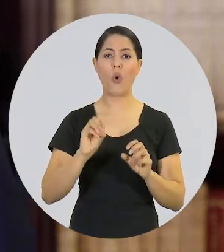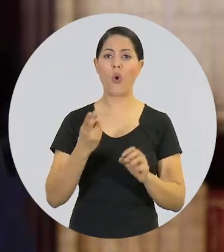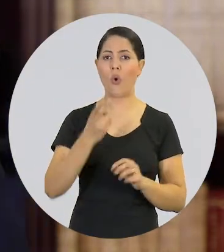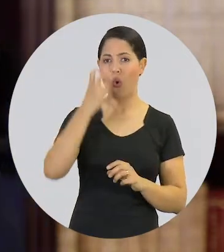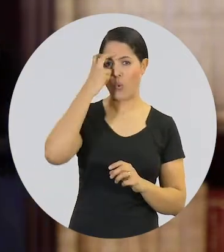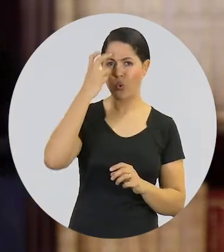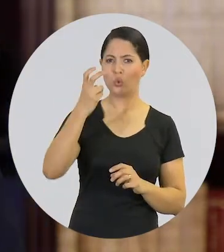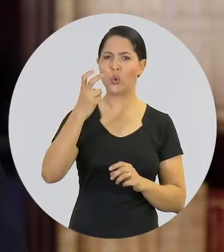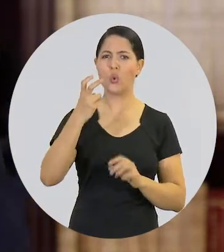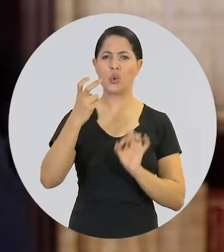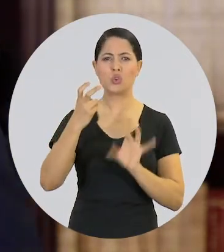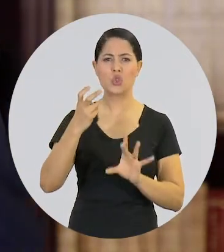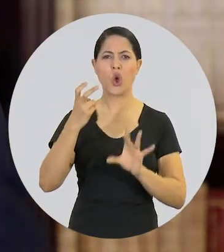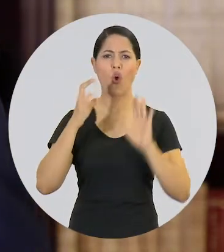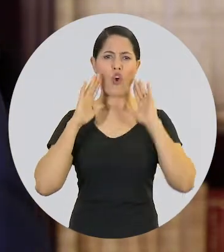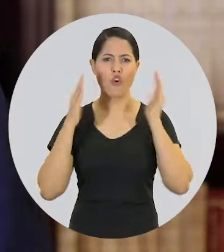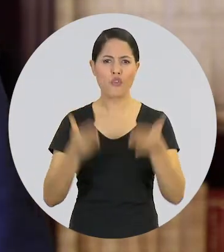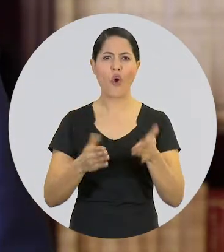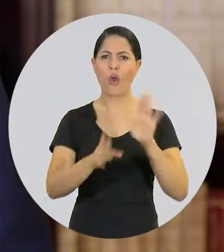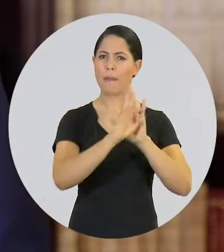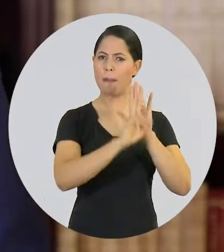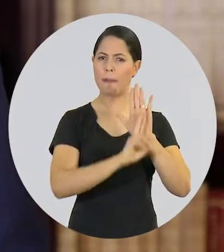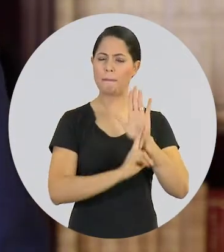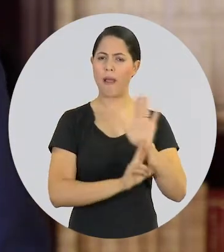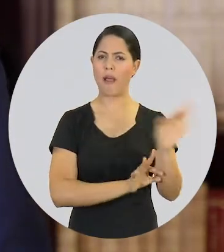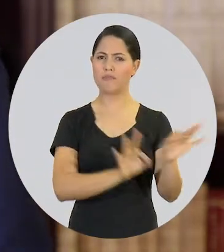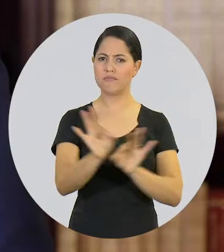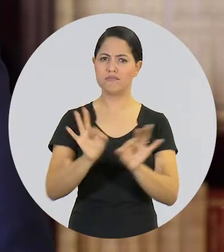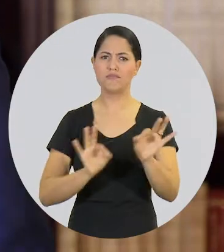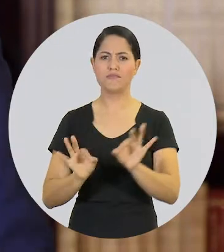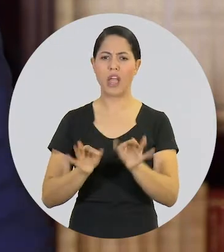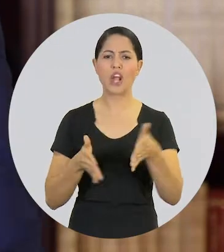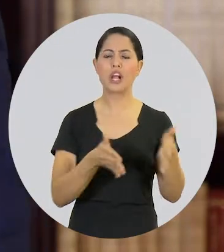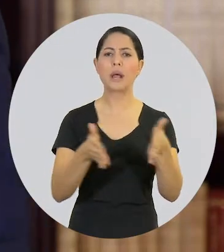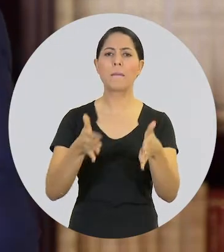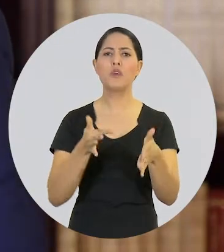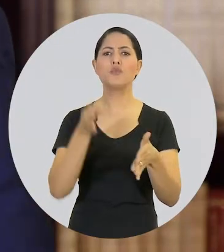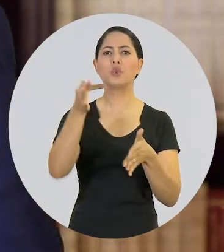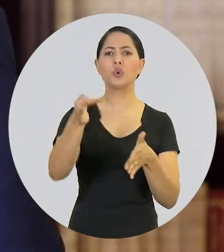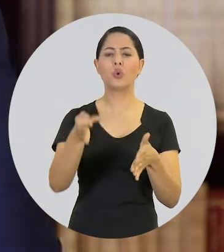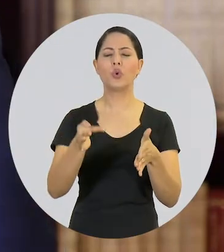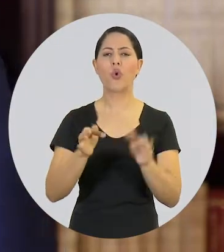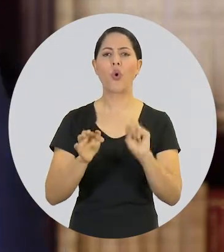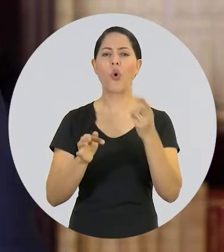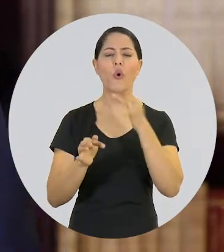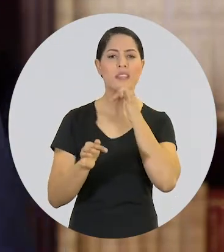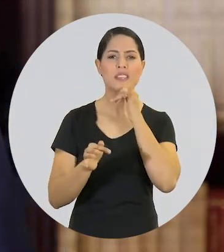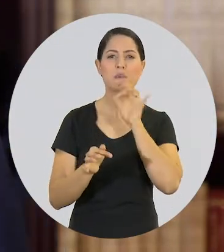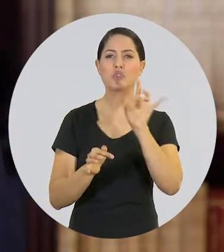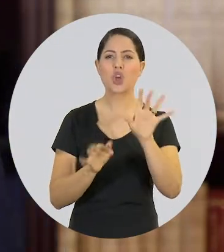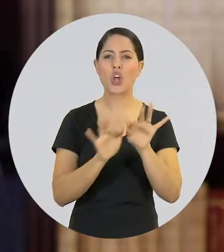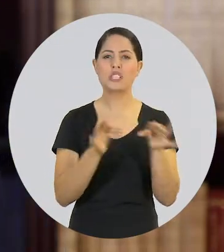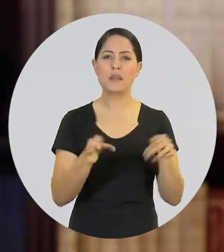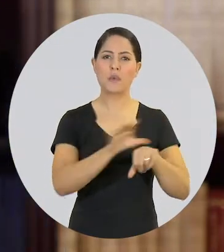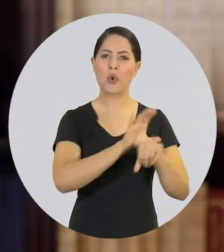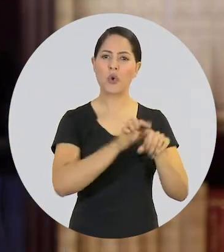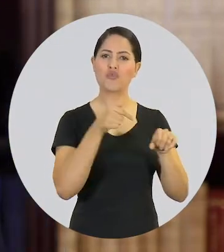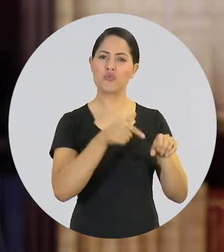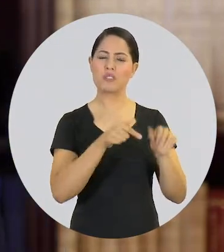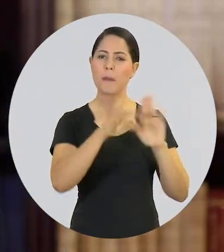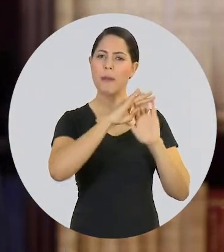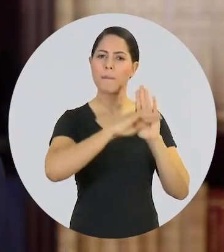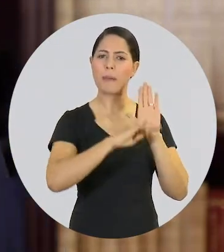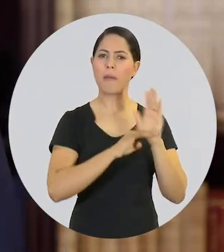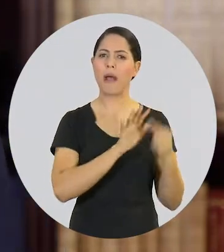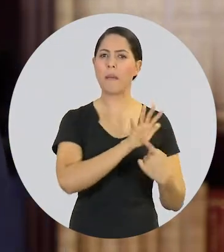a cultura é que por si só regulamenta e diz qual é o caminho, ou mesmo que uma norma, uma